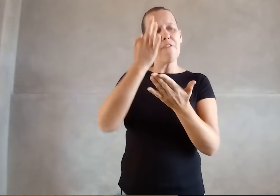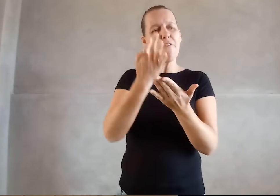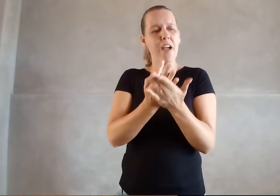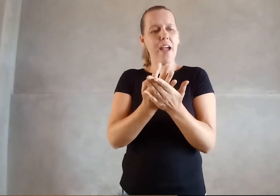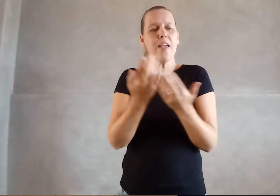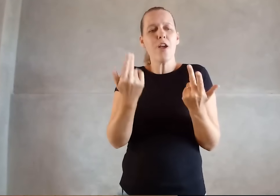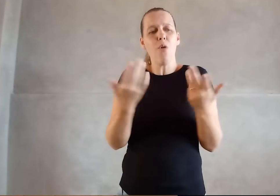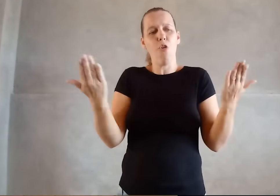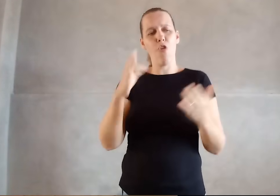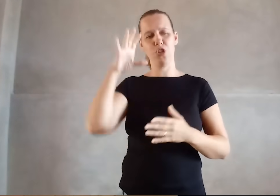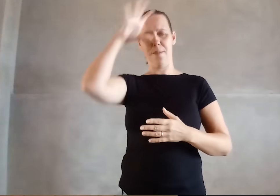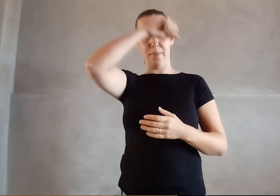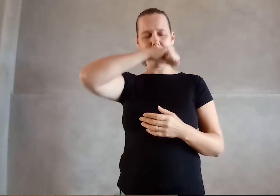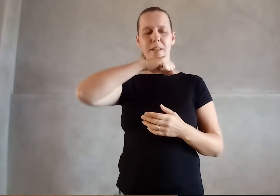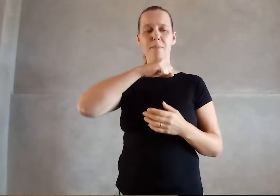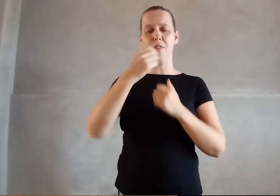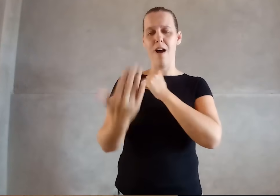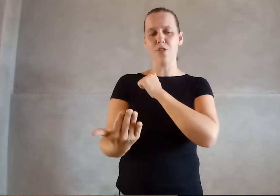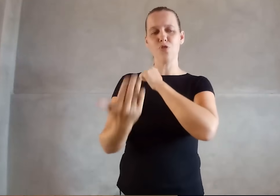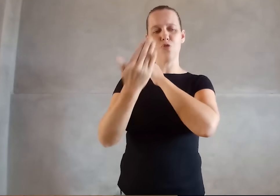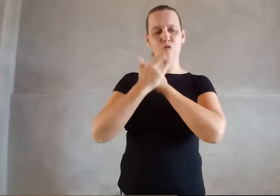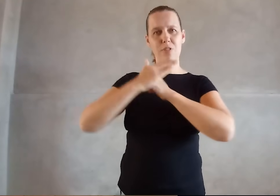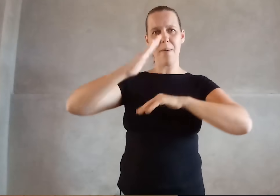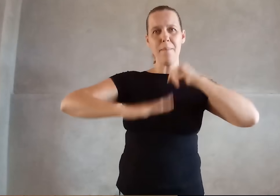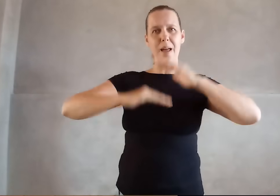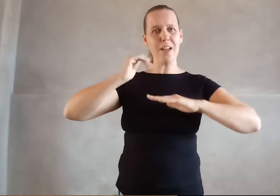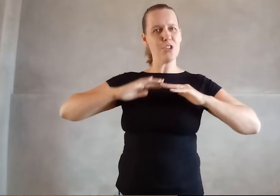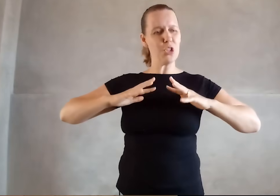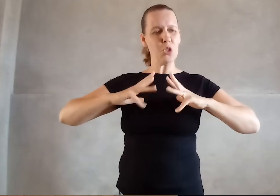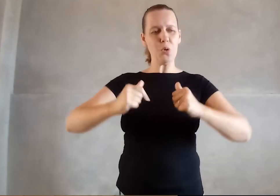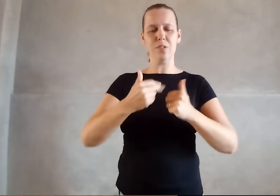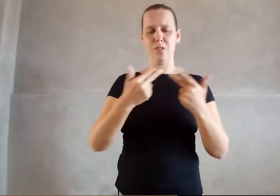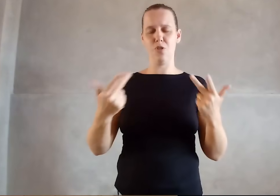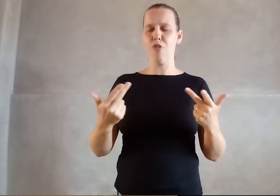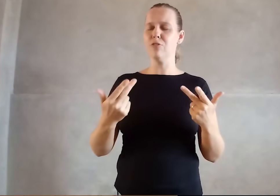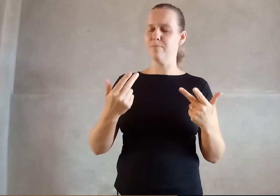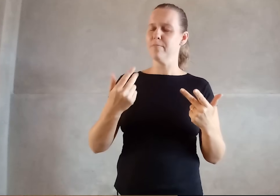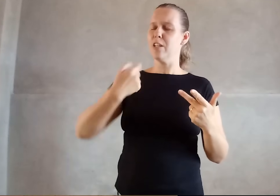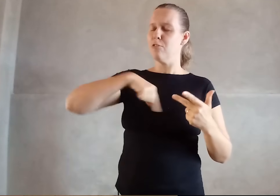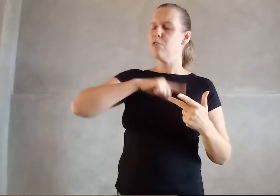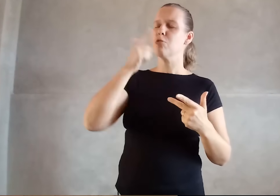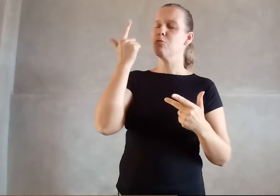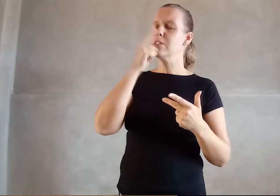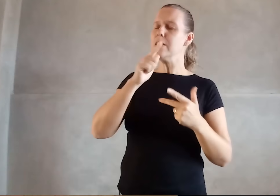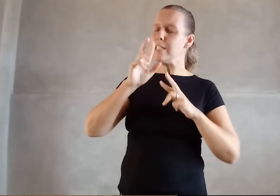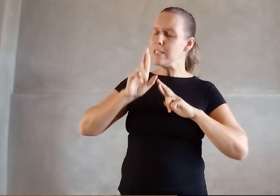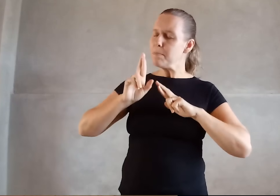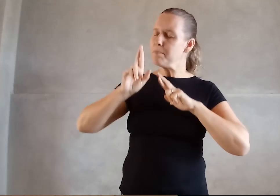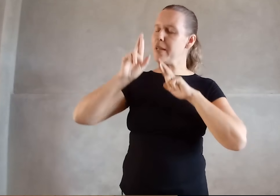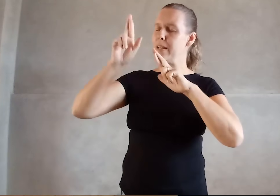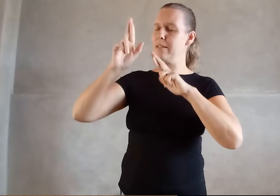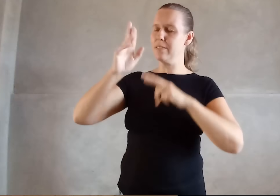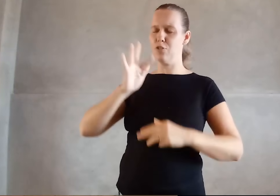prática tudo isso, Deus, e que nós possamos ter esperança de um futuro maravilhoso que o Senhor tem